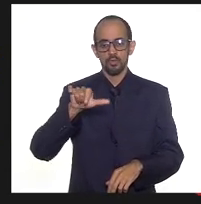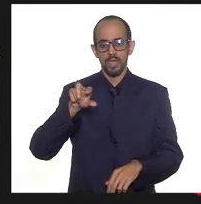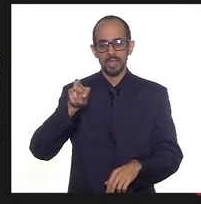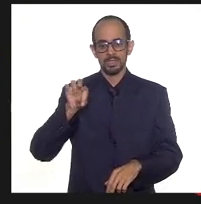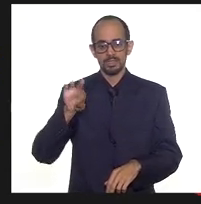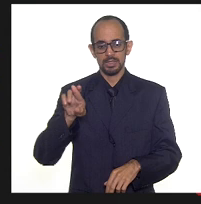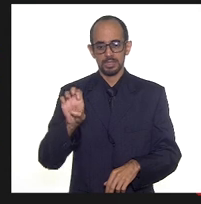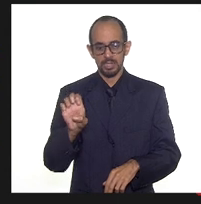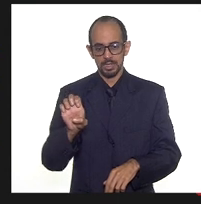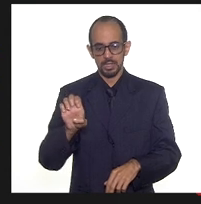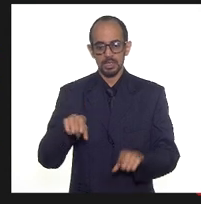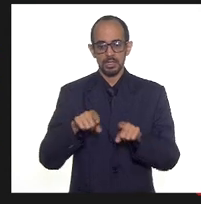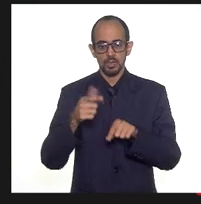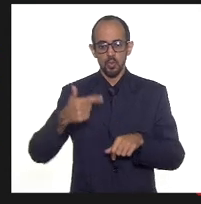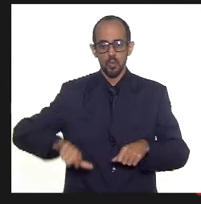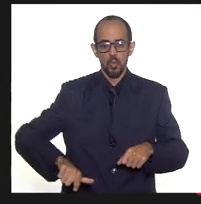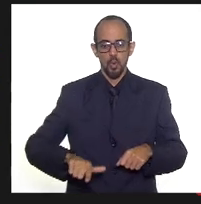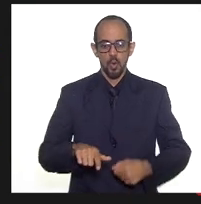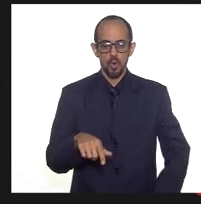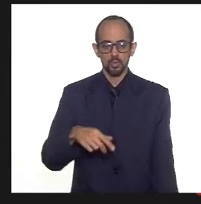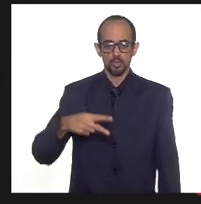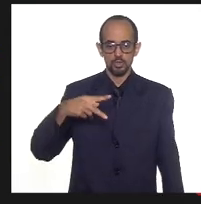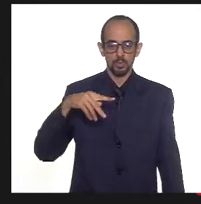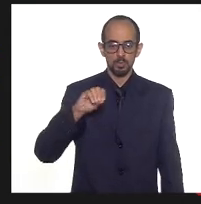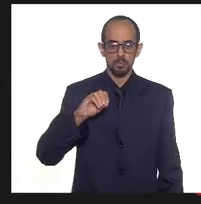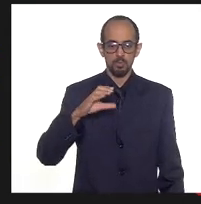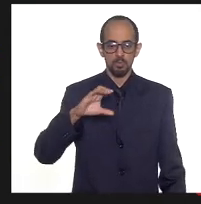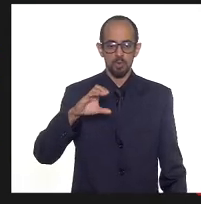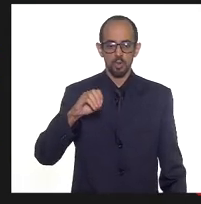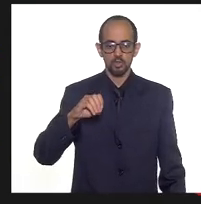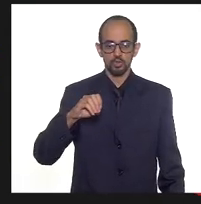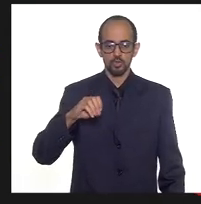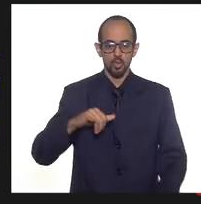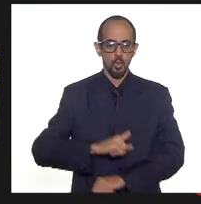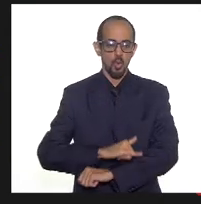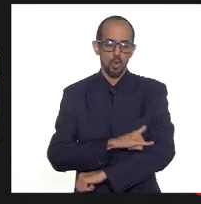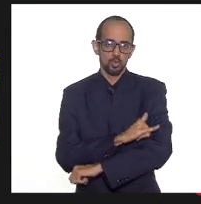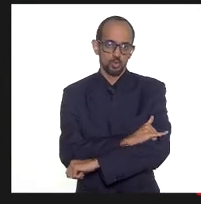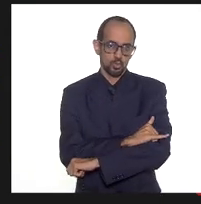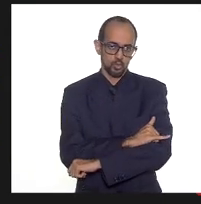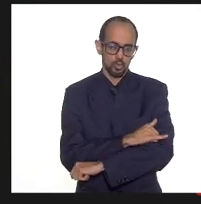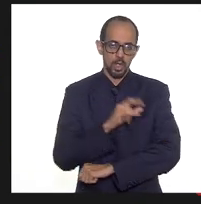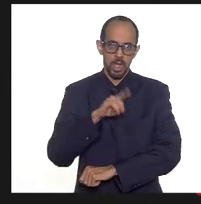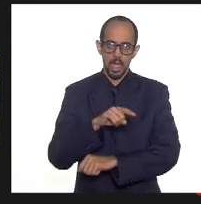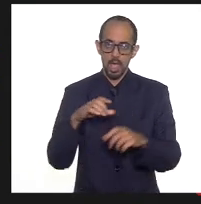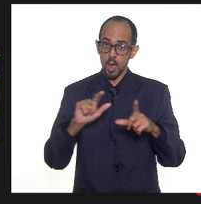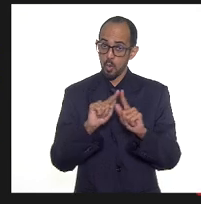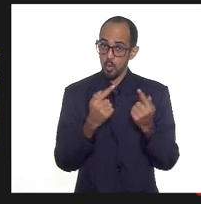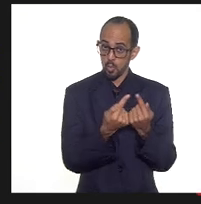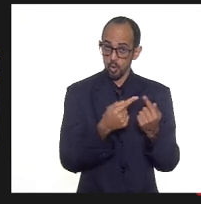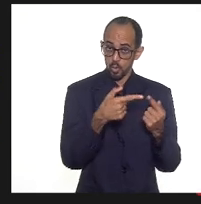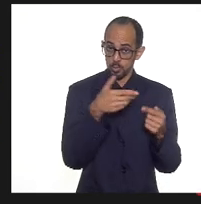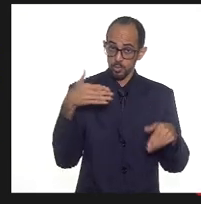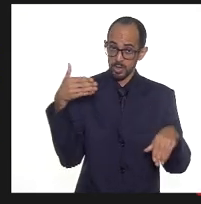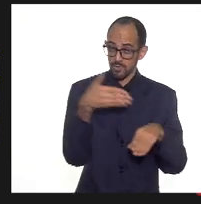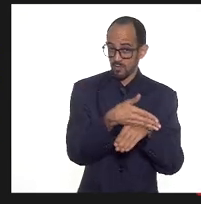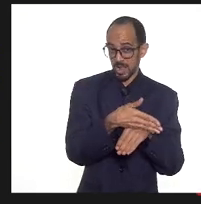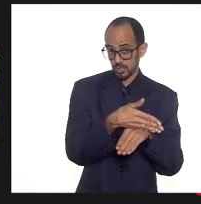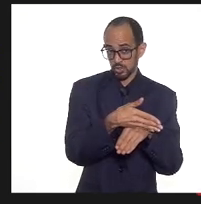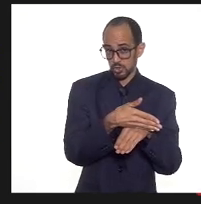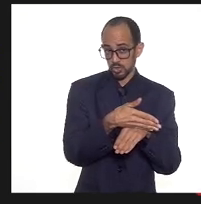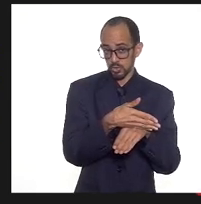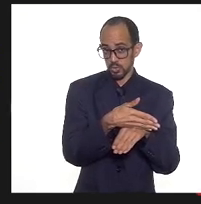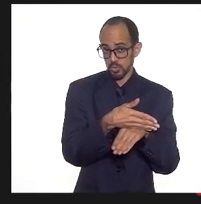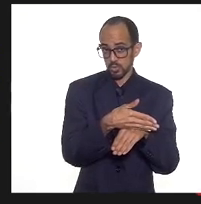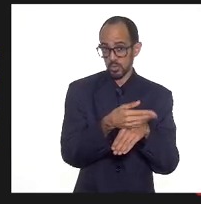região rural e que o grupo, né, que invadiu se